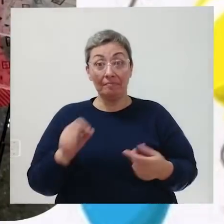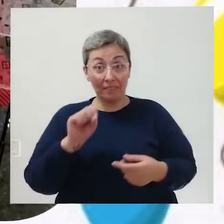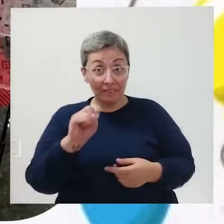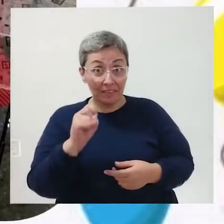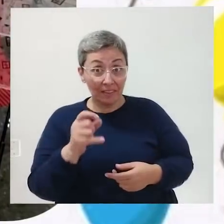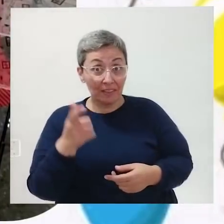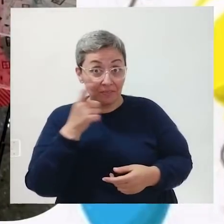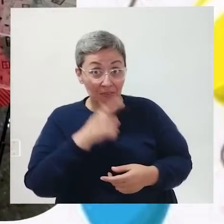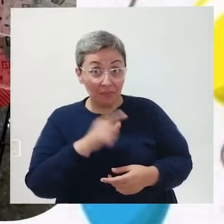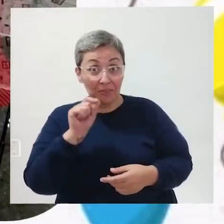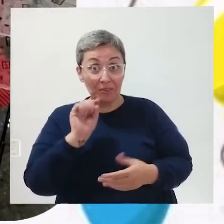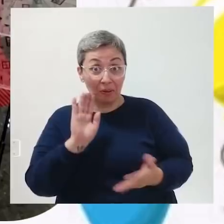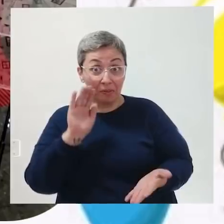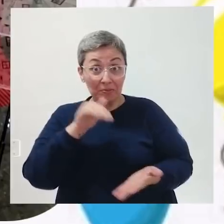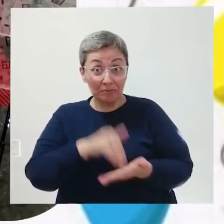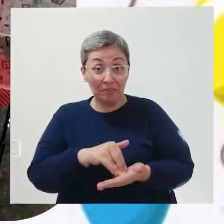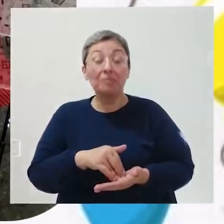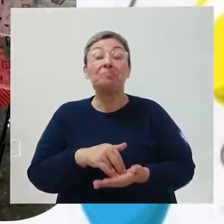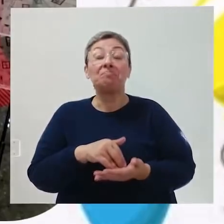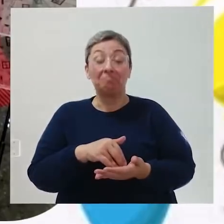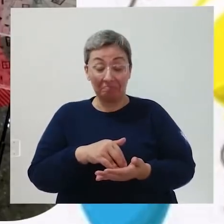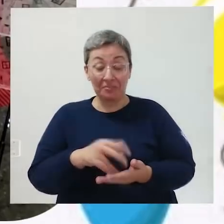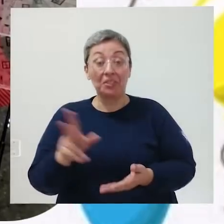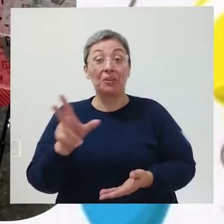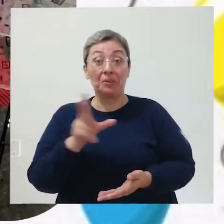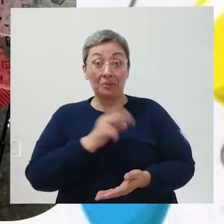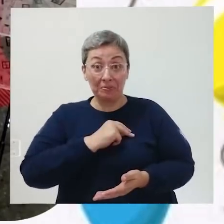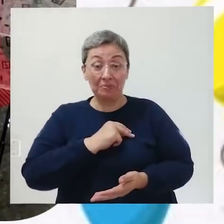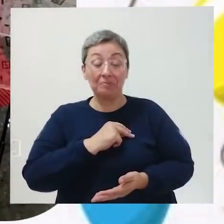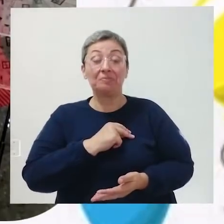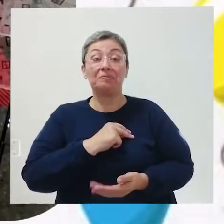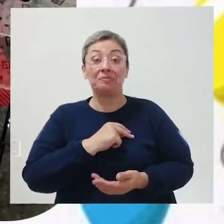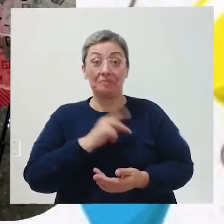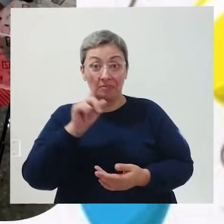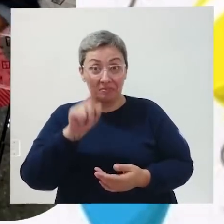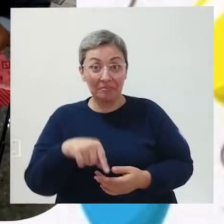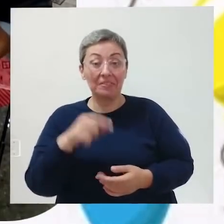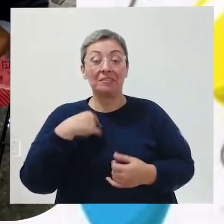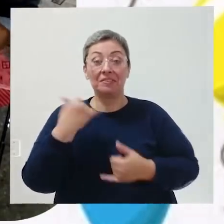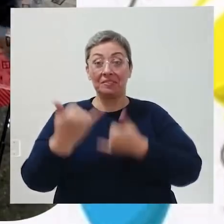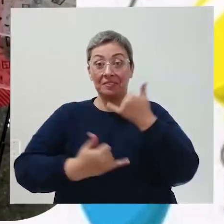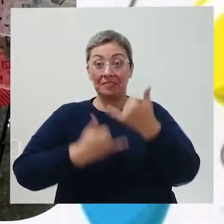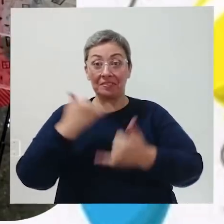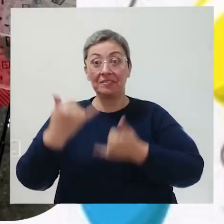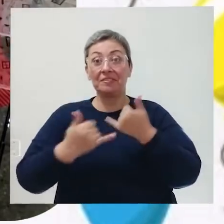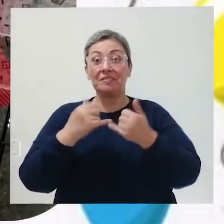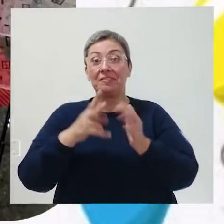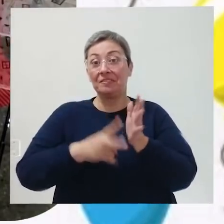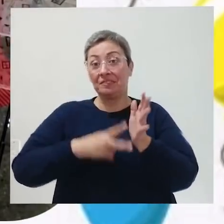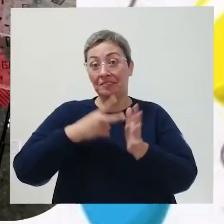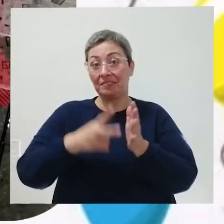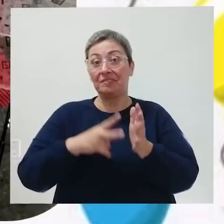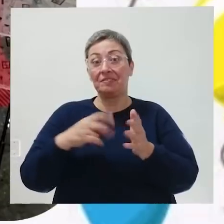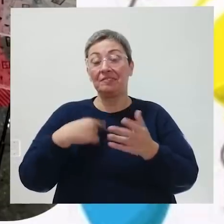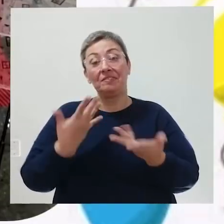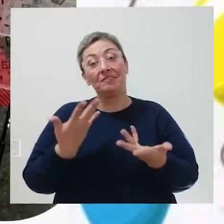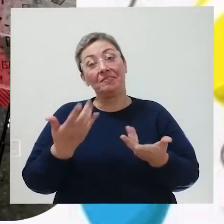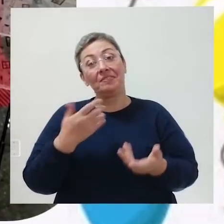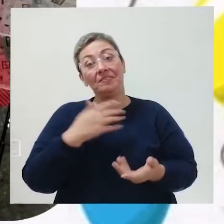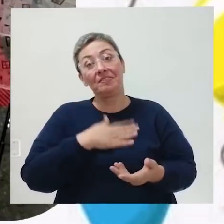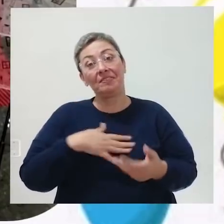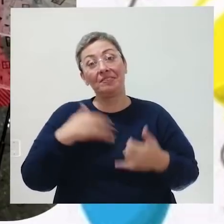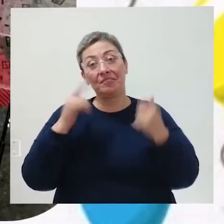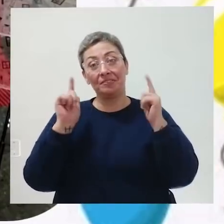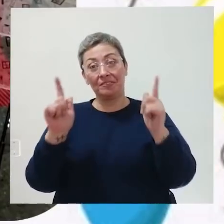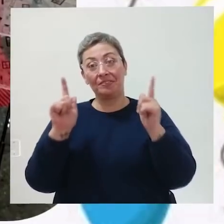Se você conseguiu fazer até o final, ufa! Essa é a brincadeira do trem e eu espero